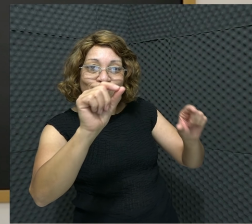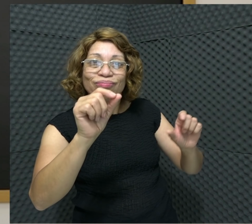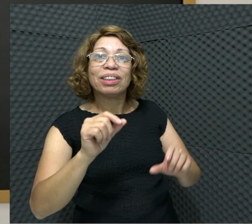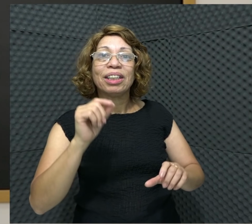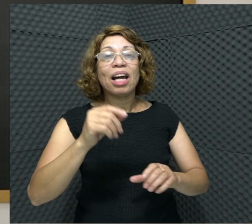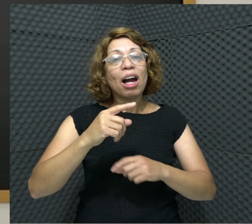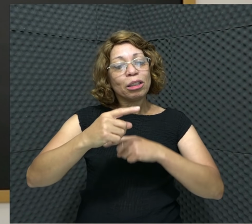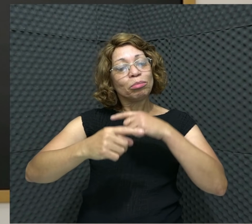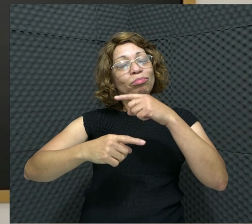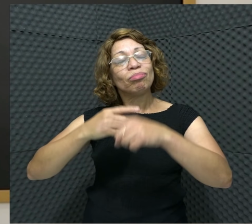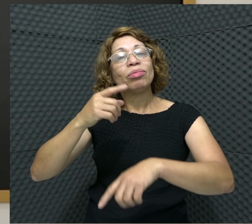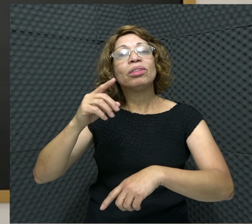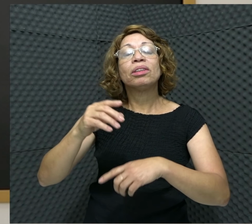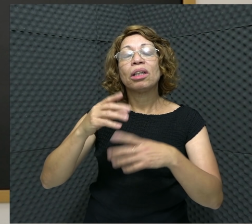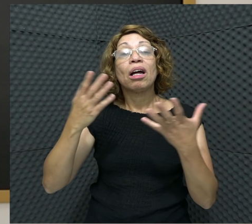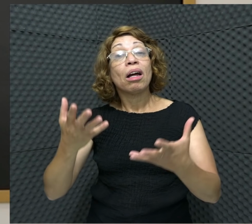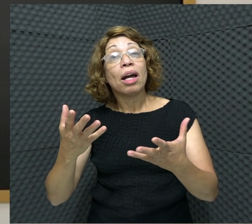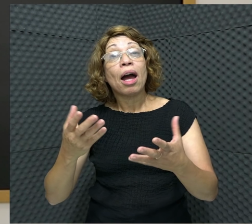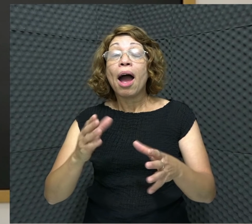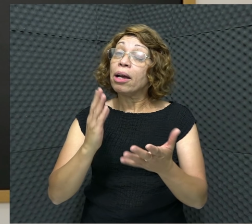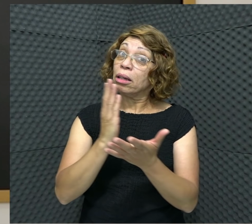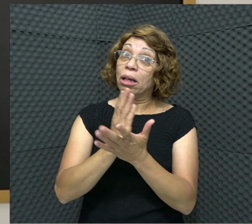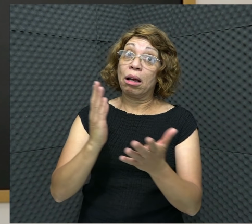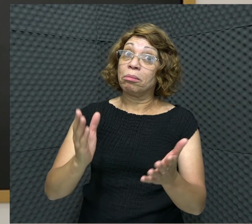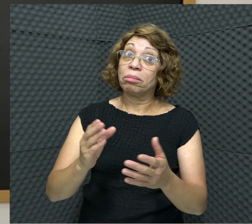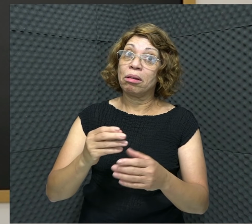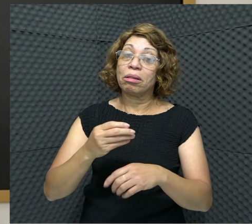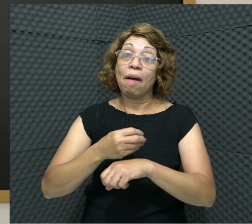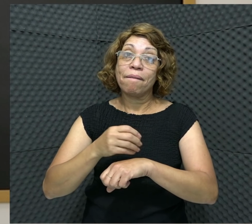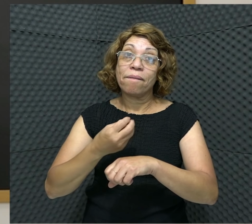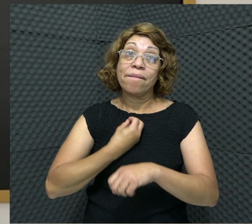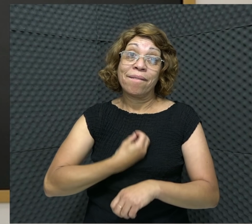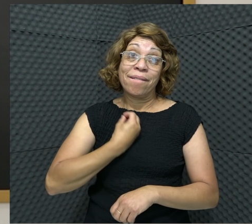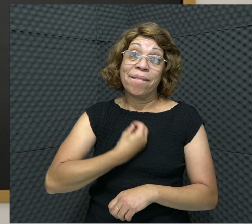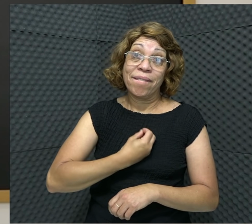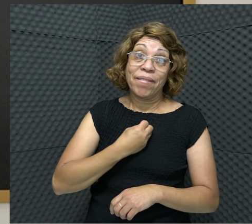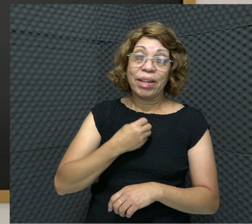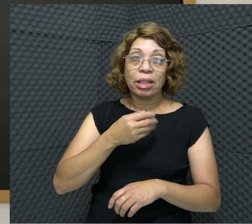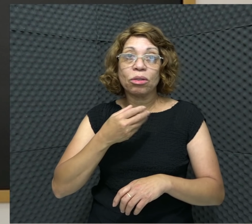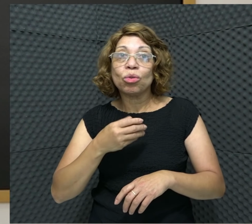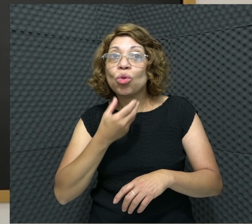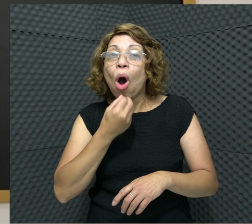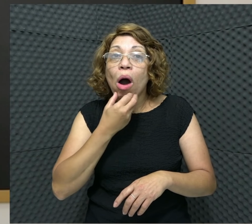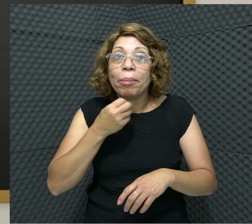do tempo, nós deixamos, né, essa vida nômade,